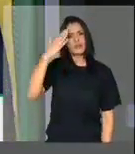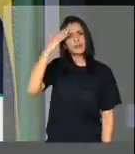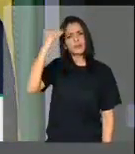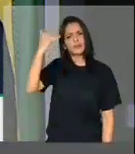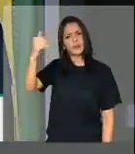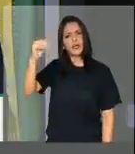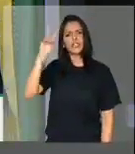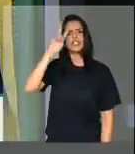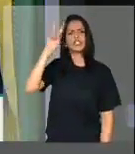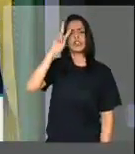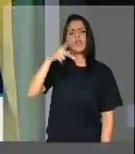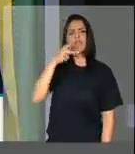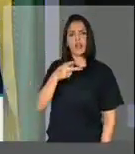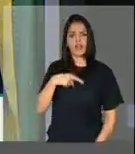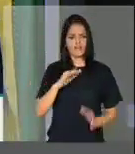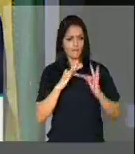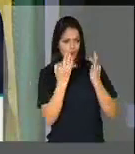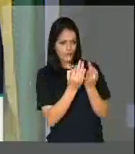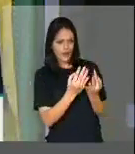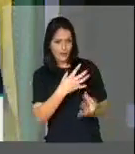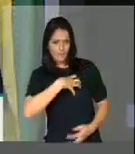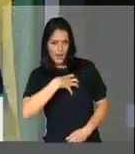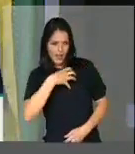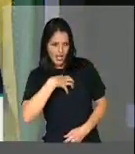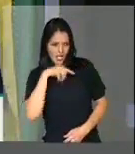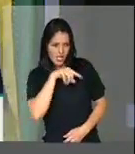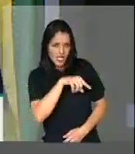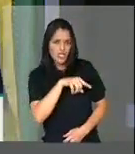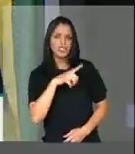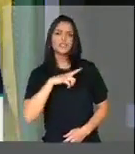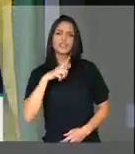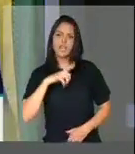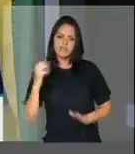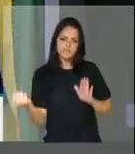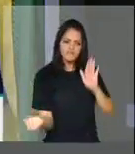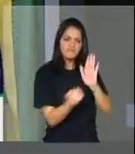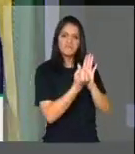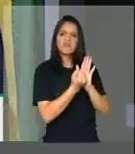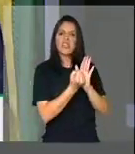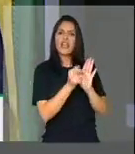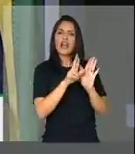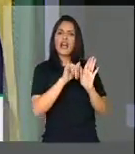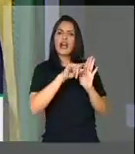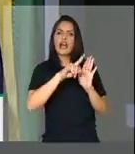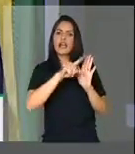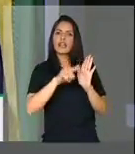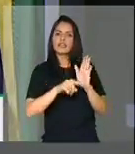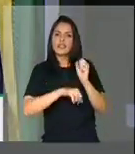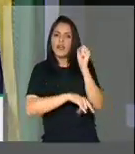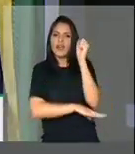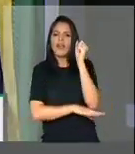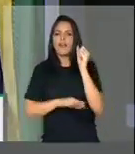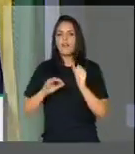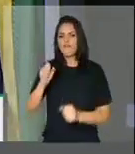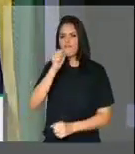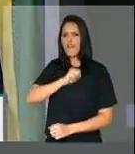um baiano, uma boa família baiana, que não tenha algo de suas raízes no velho Caramuru.